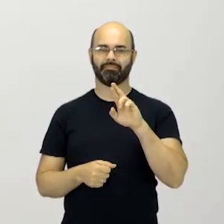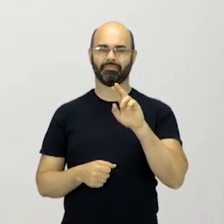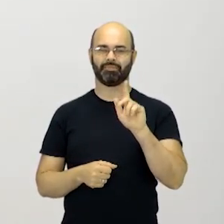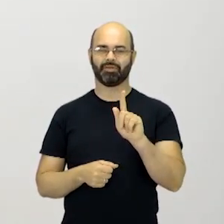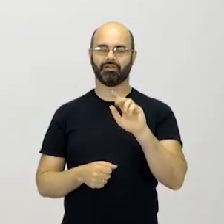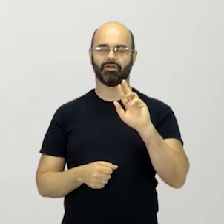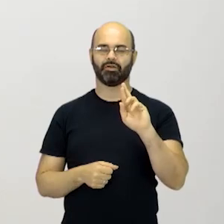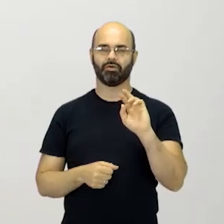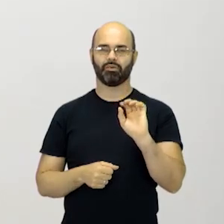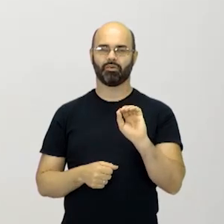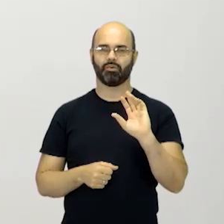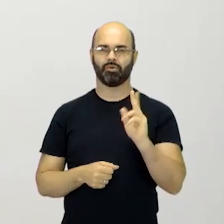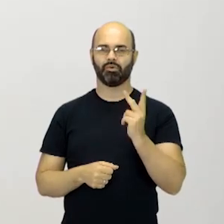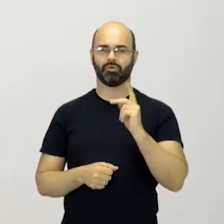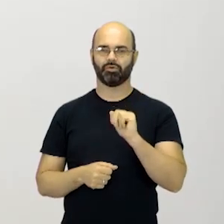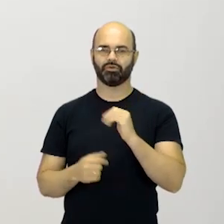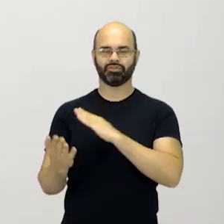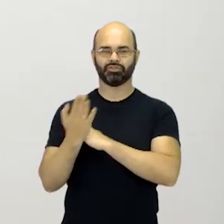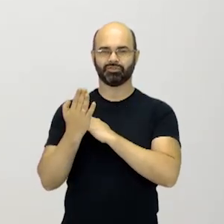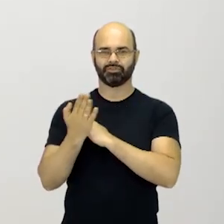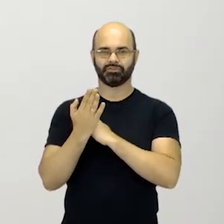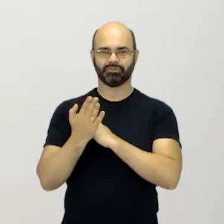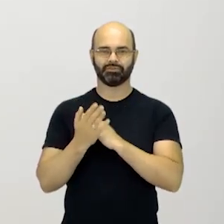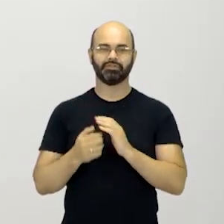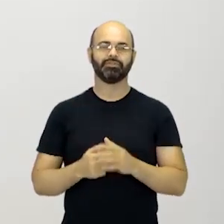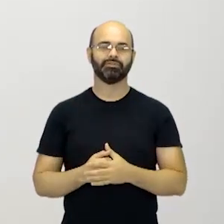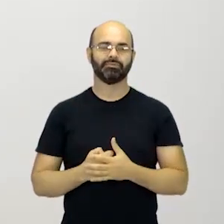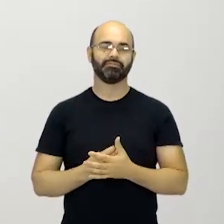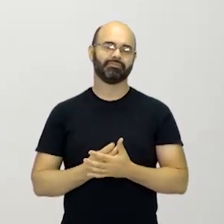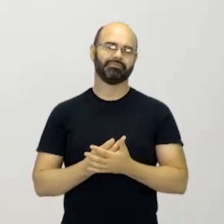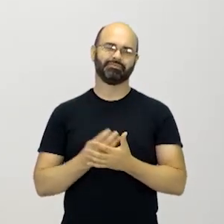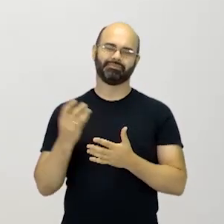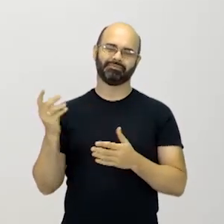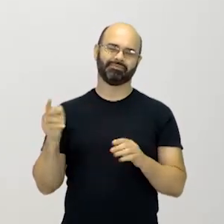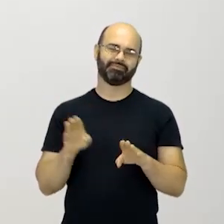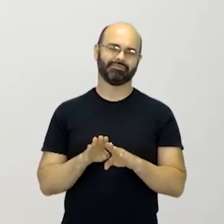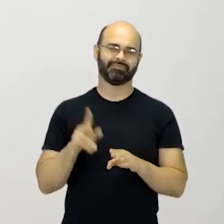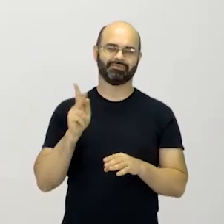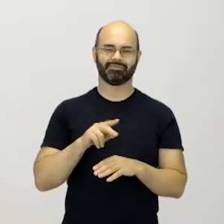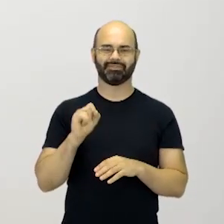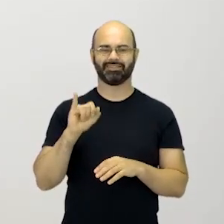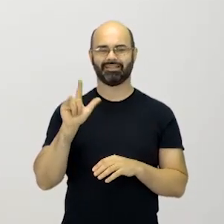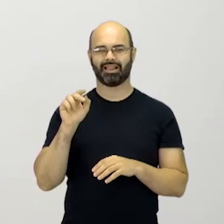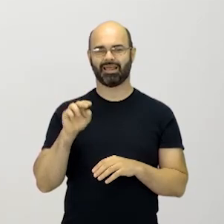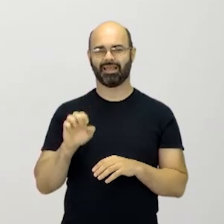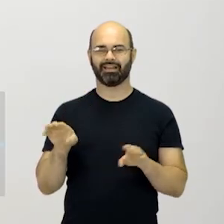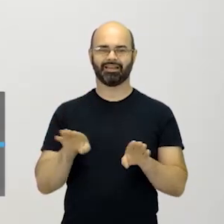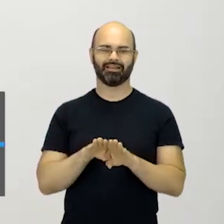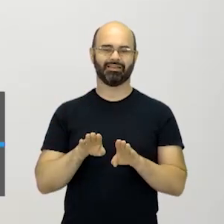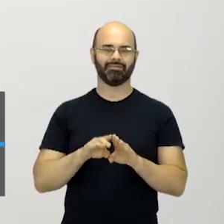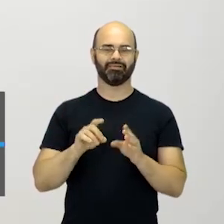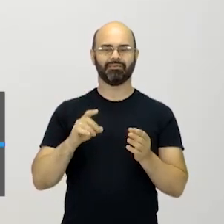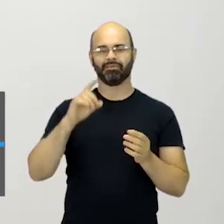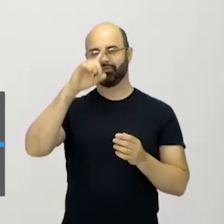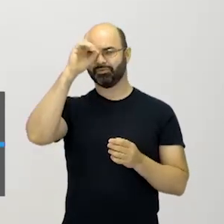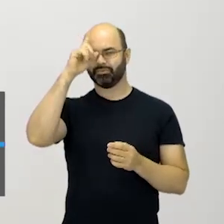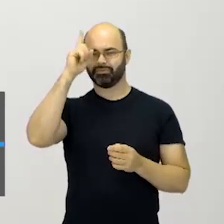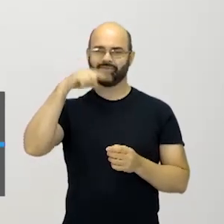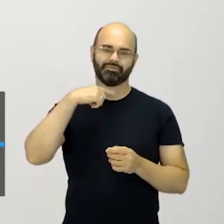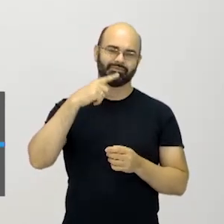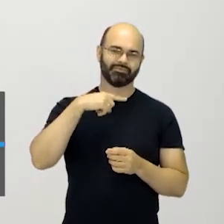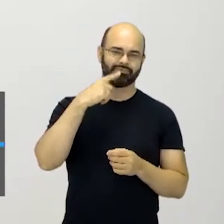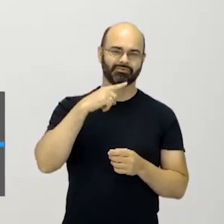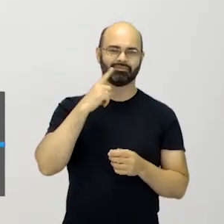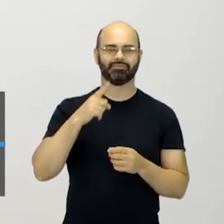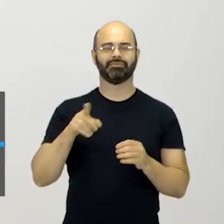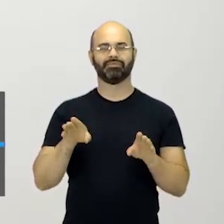tutor, ele ajuda aqui os professores nas formações e sempre também que a professora Silene, nós professores temos algumas dúvidas, também, além